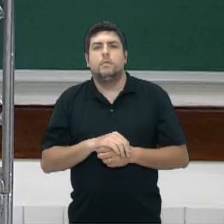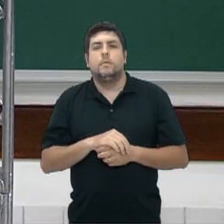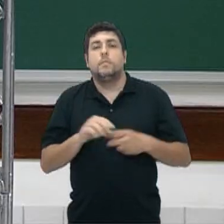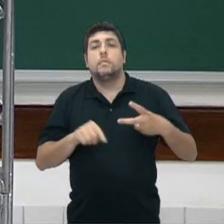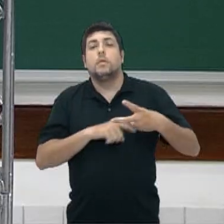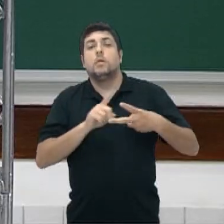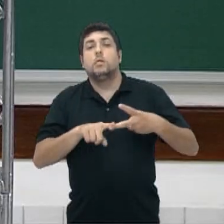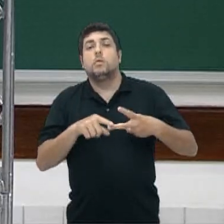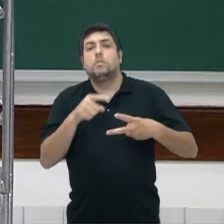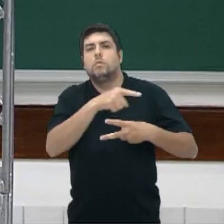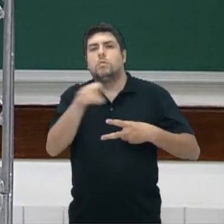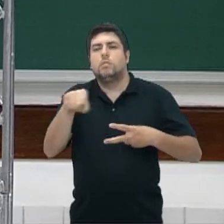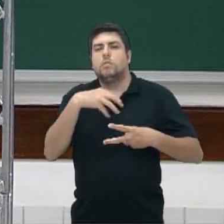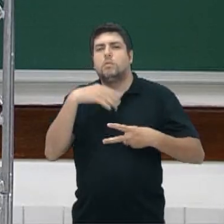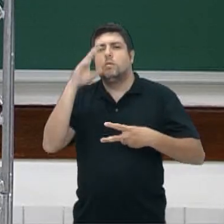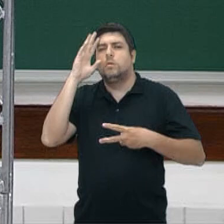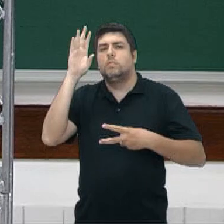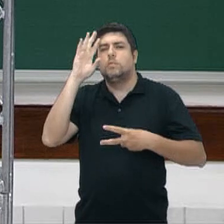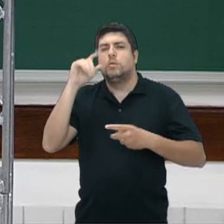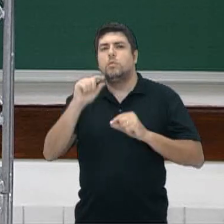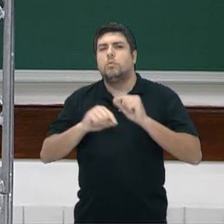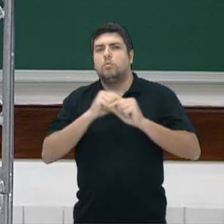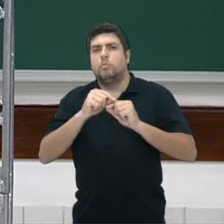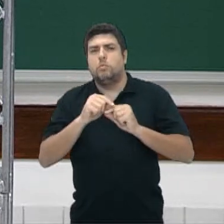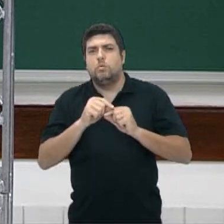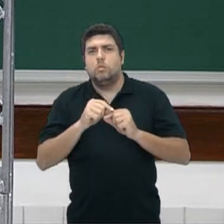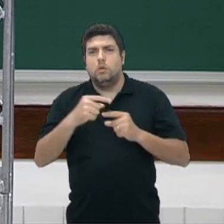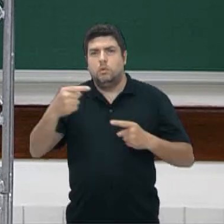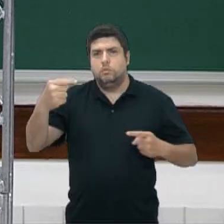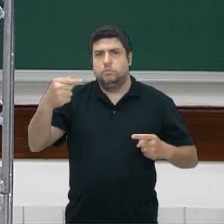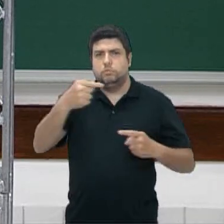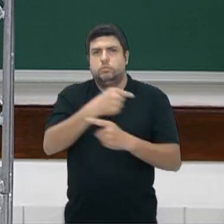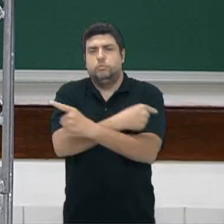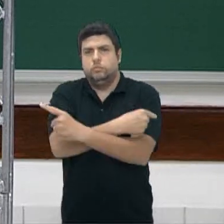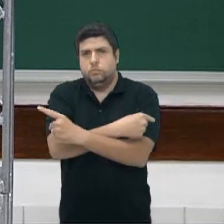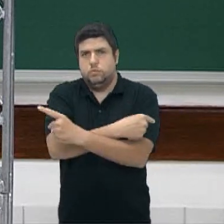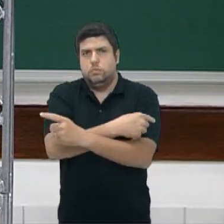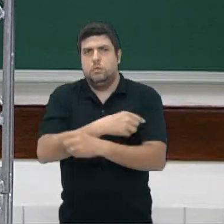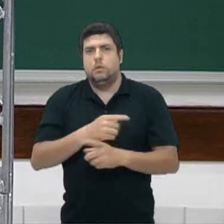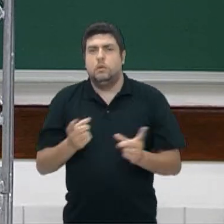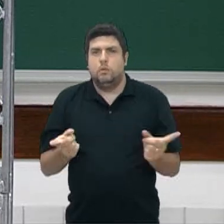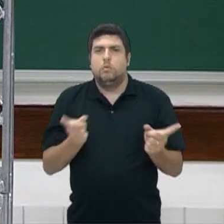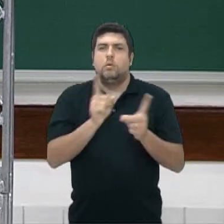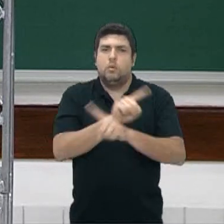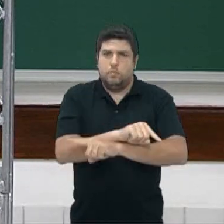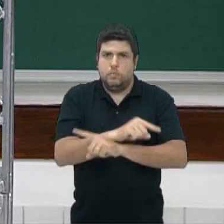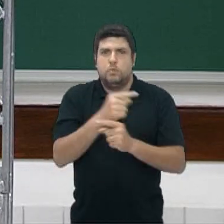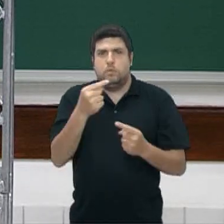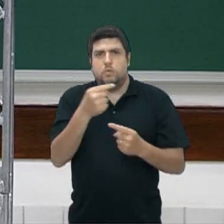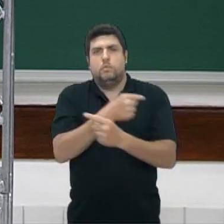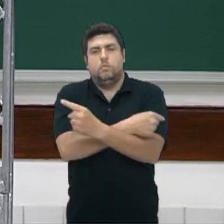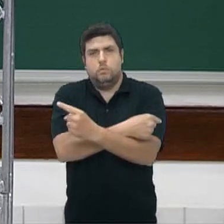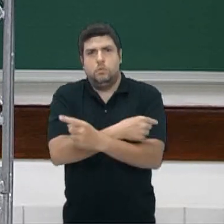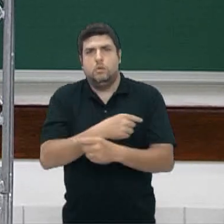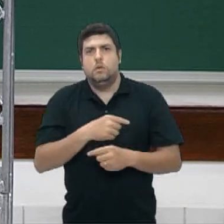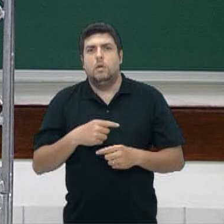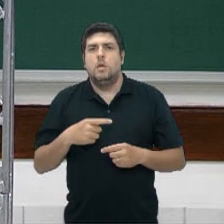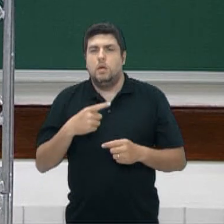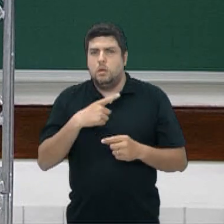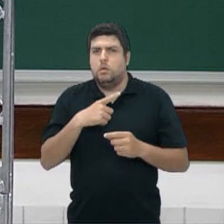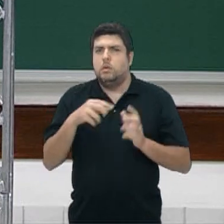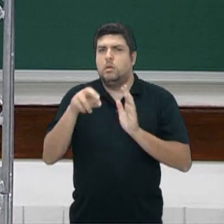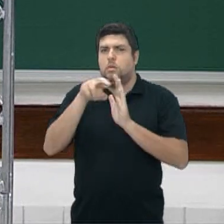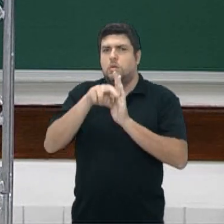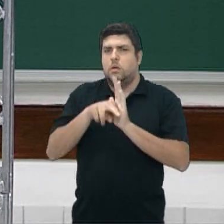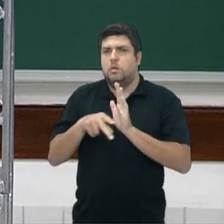vocês têm que imaginar aqui que as forças elas são em sentidos opostos, certo? Então, elas obedecem regras de